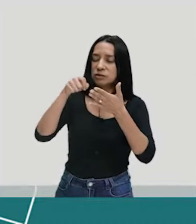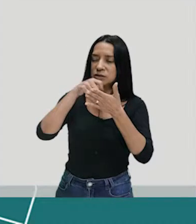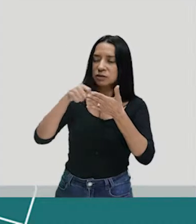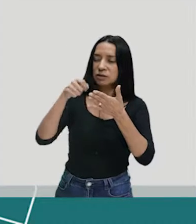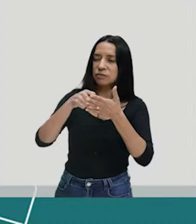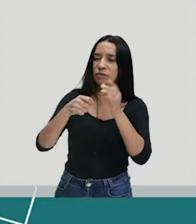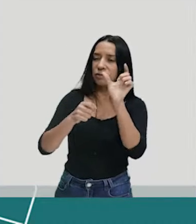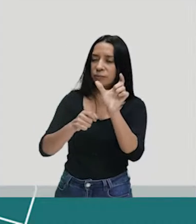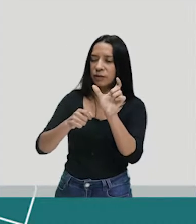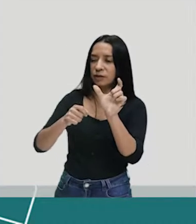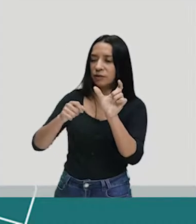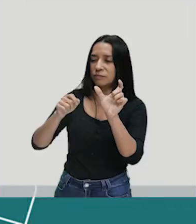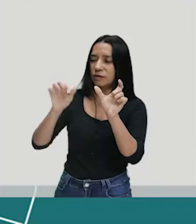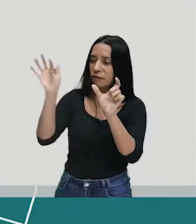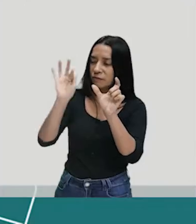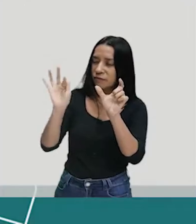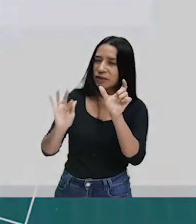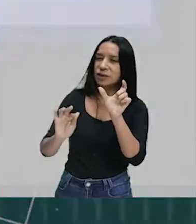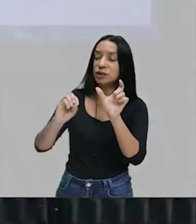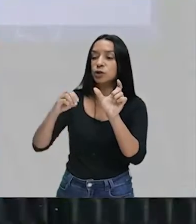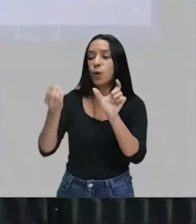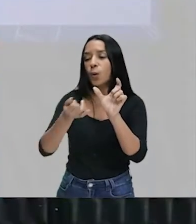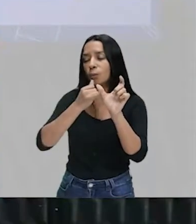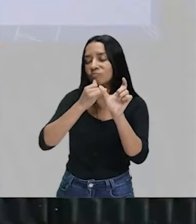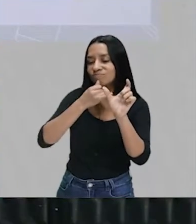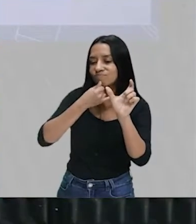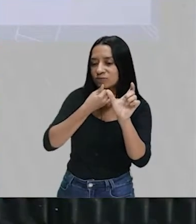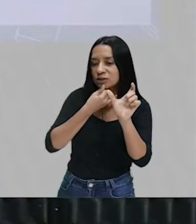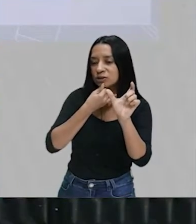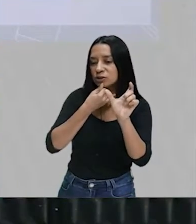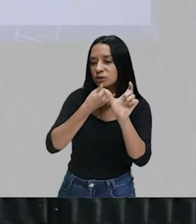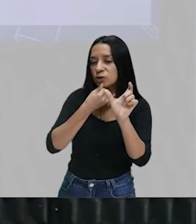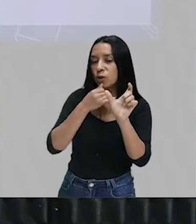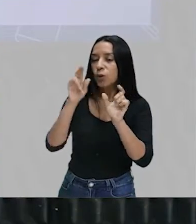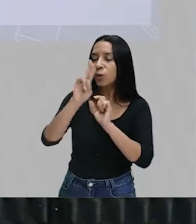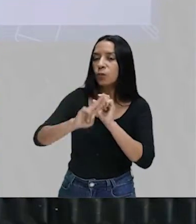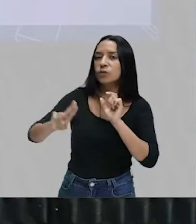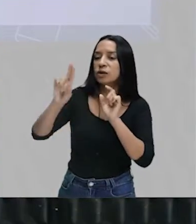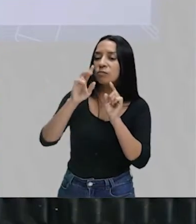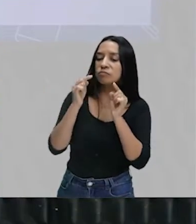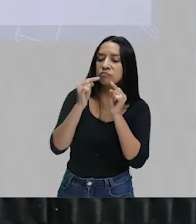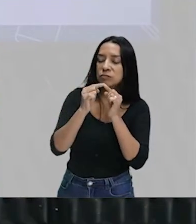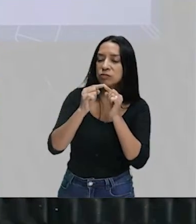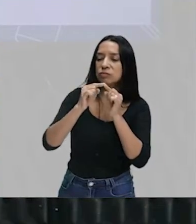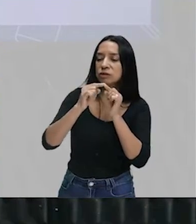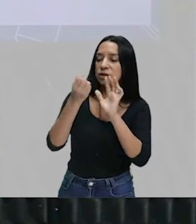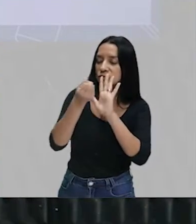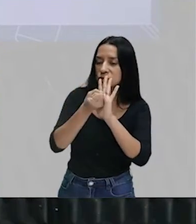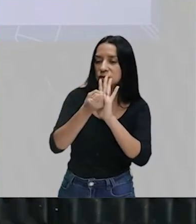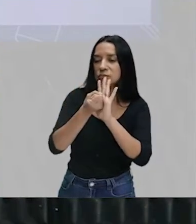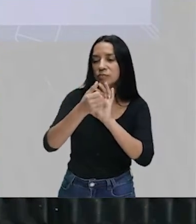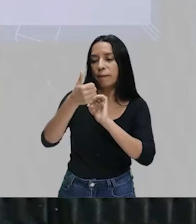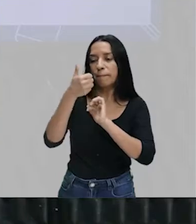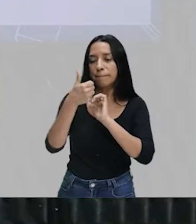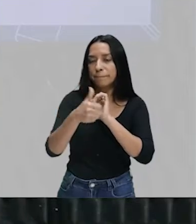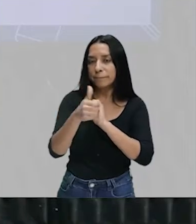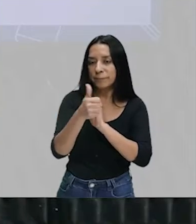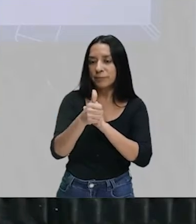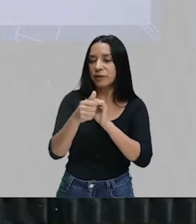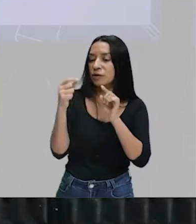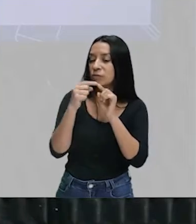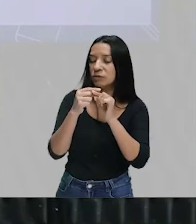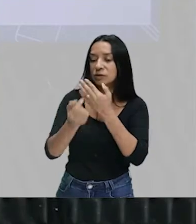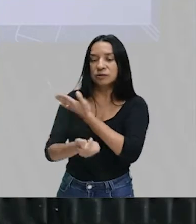sad seria feliz ou triste você usava uma combinação de símbolos a primeira combinação foi essa ó